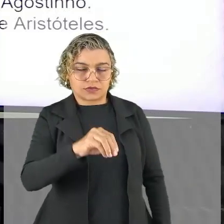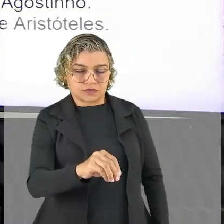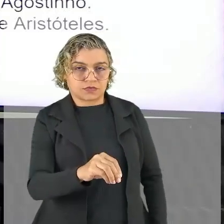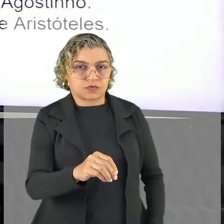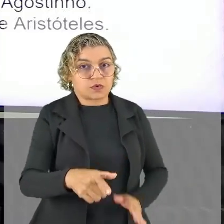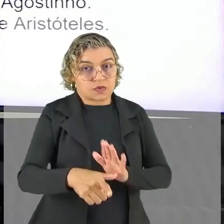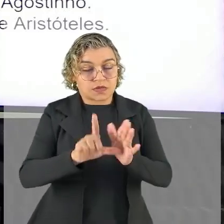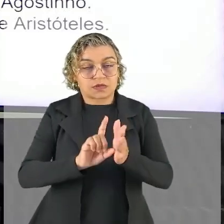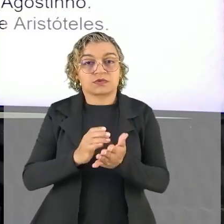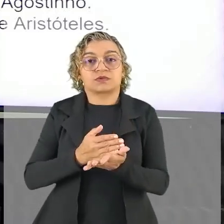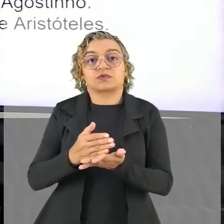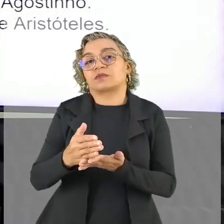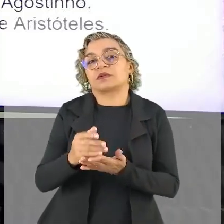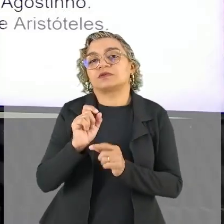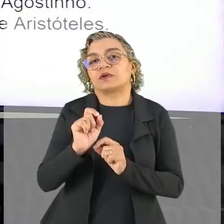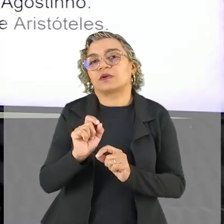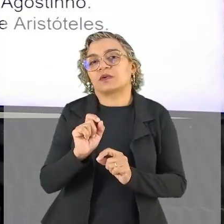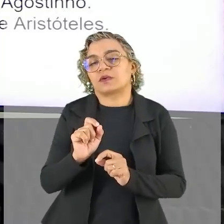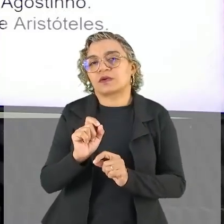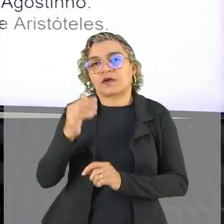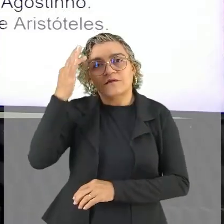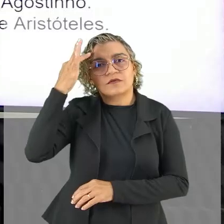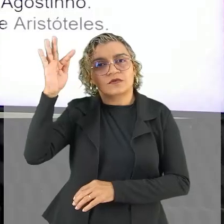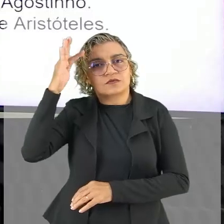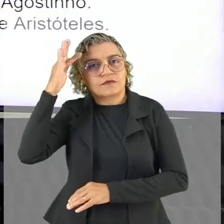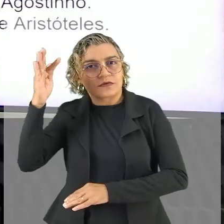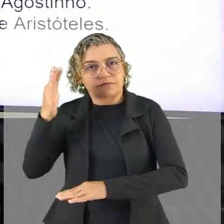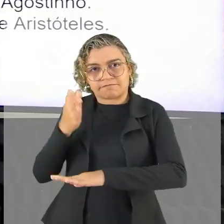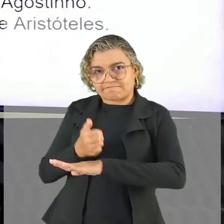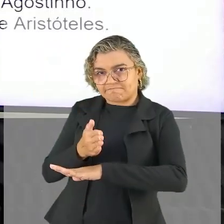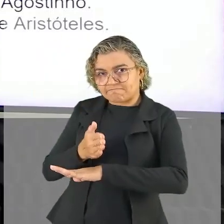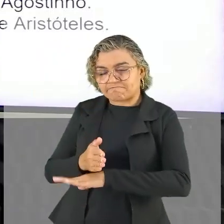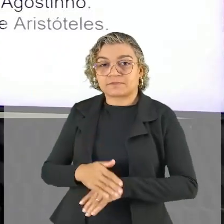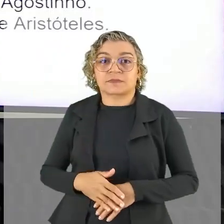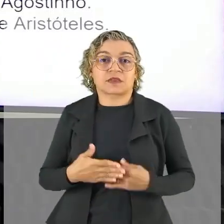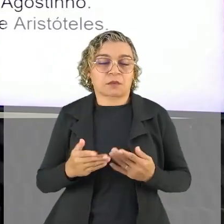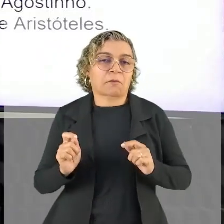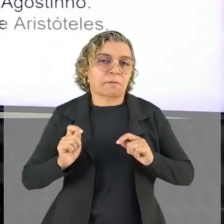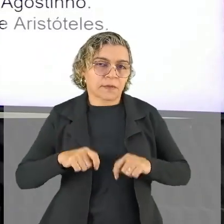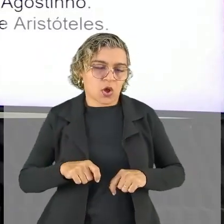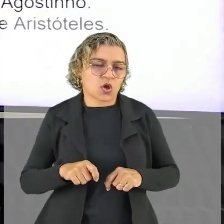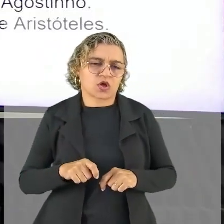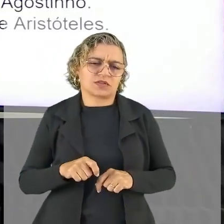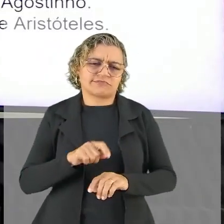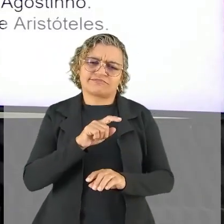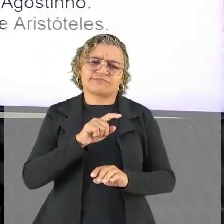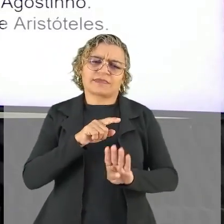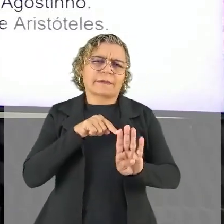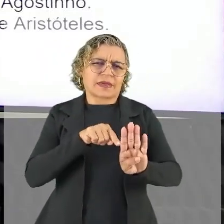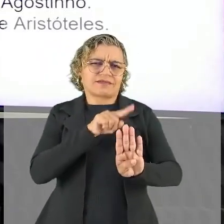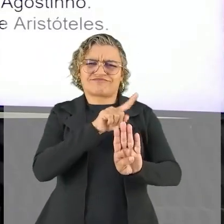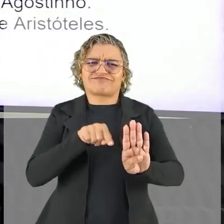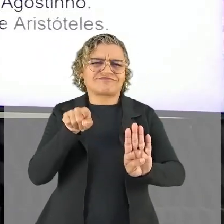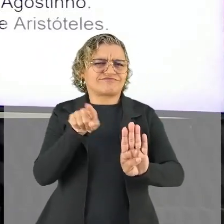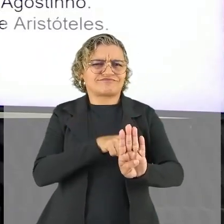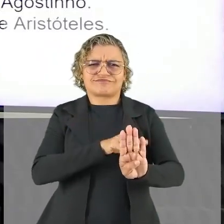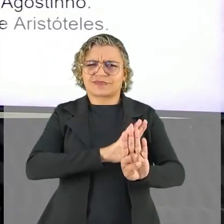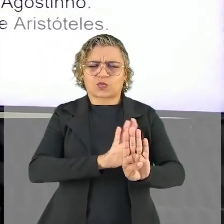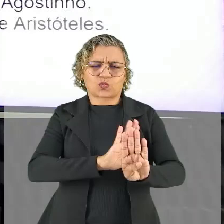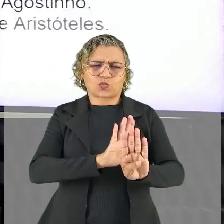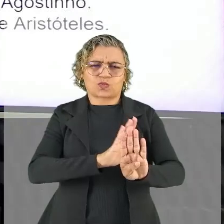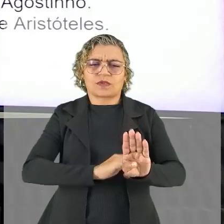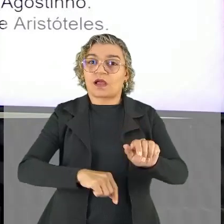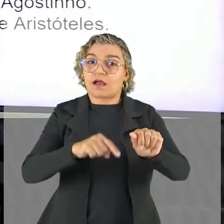de começar já propriamente a filosofia medieval. Então a gente já pode descartar também de cara a letra alternativa